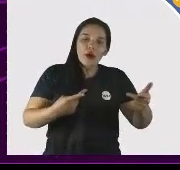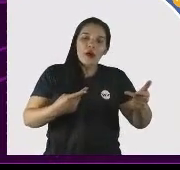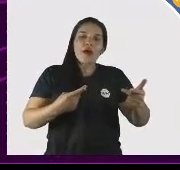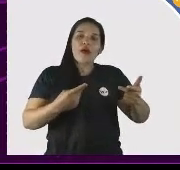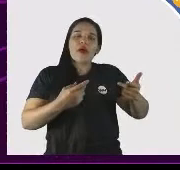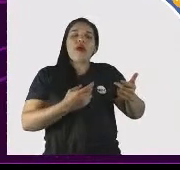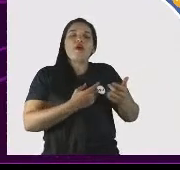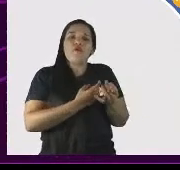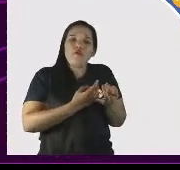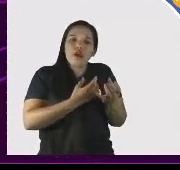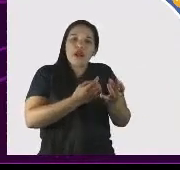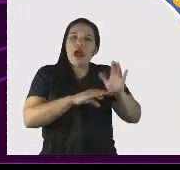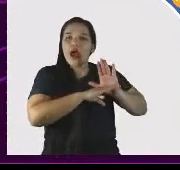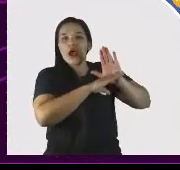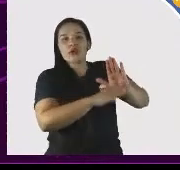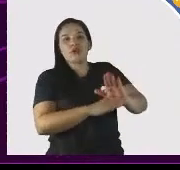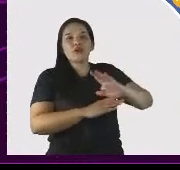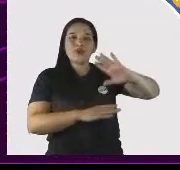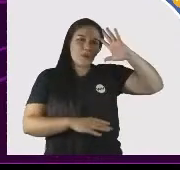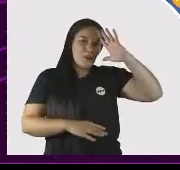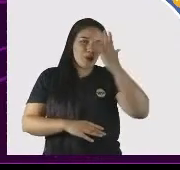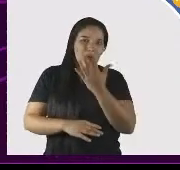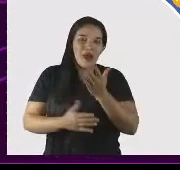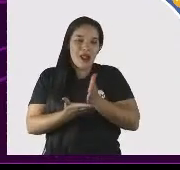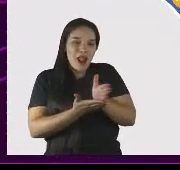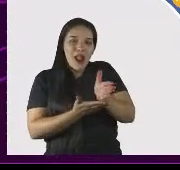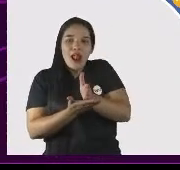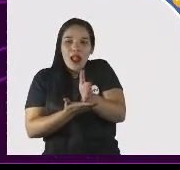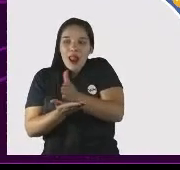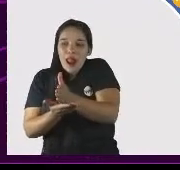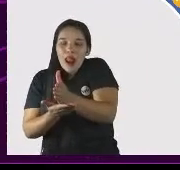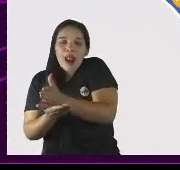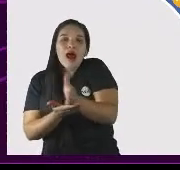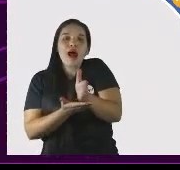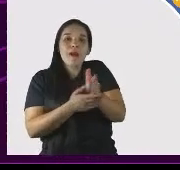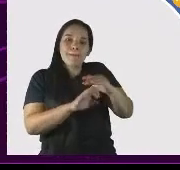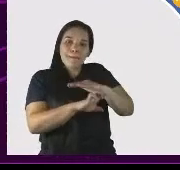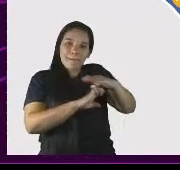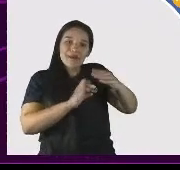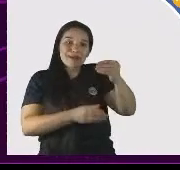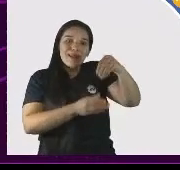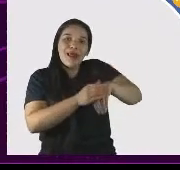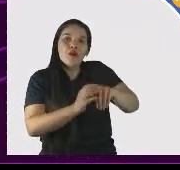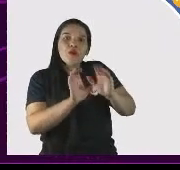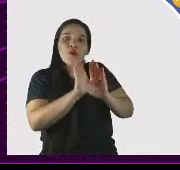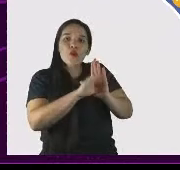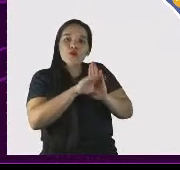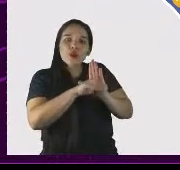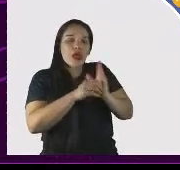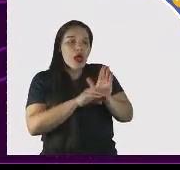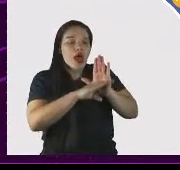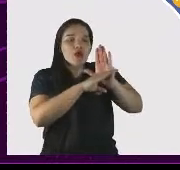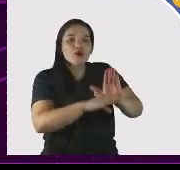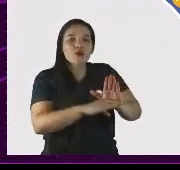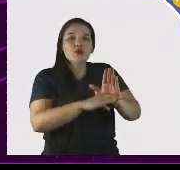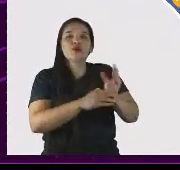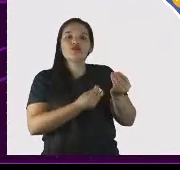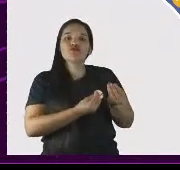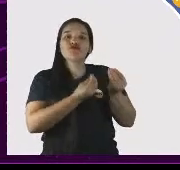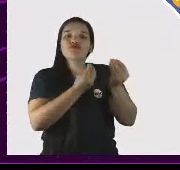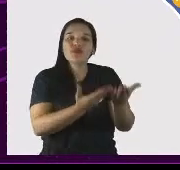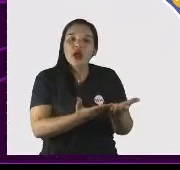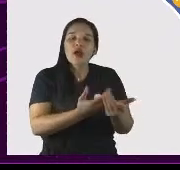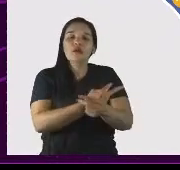e nessa e nesse caminho a escrever em cada dia mais trabalhando para dentro desse conceito de soluções cobrir produtos